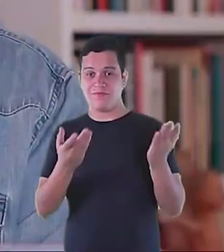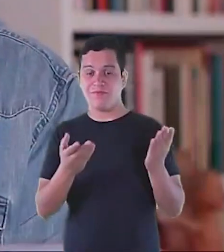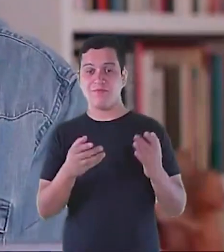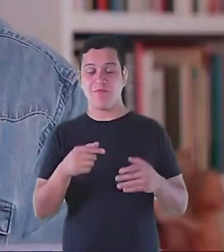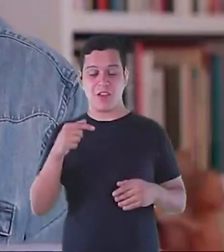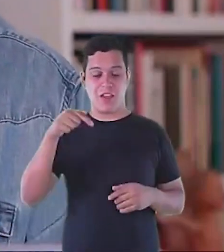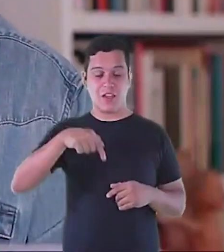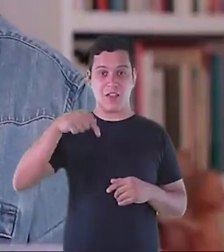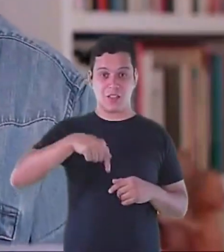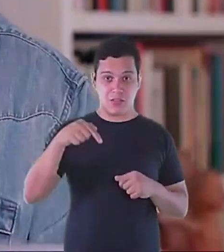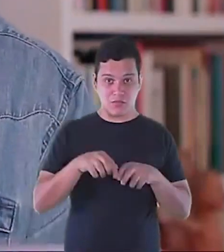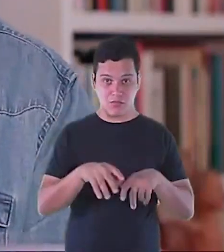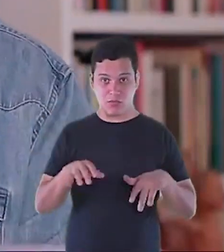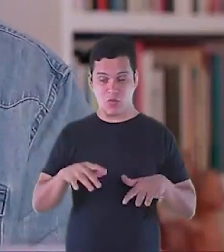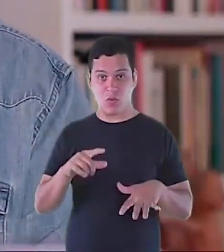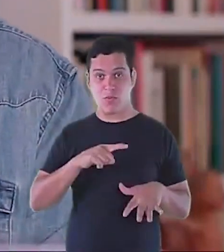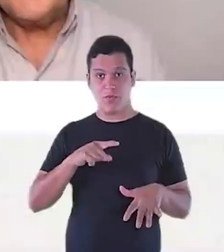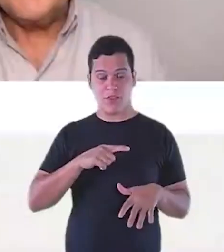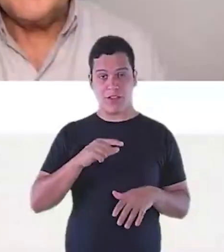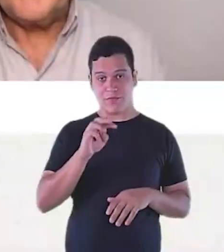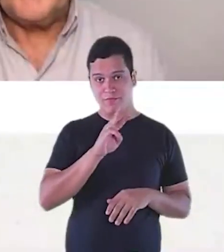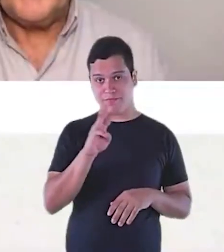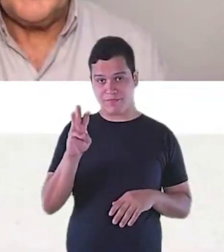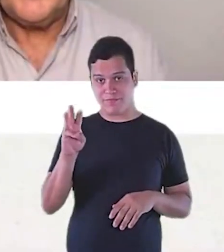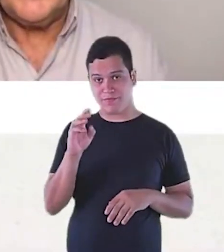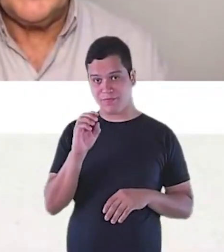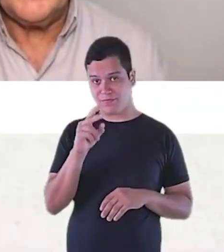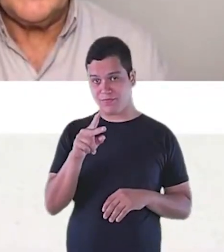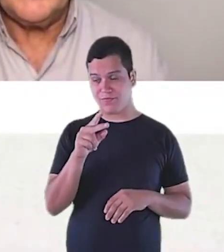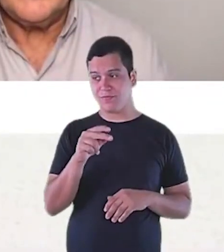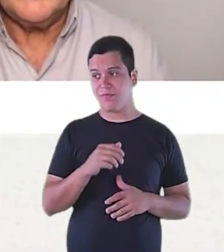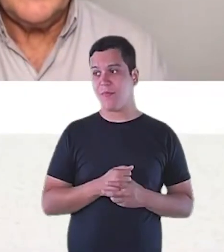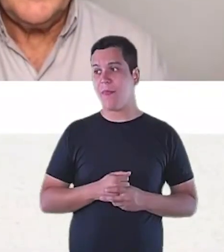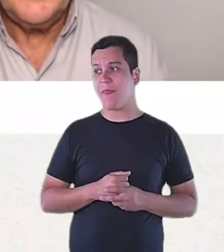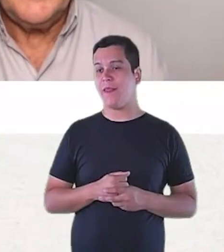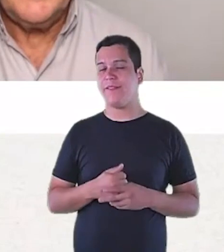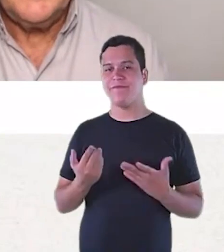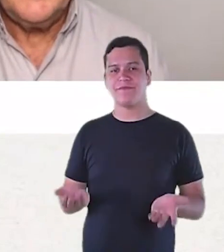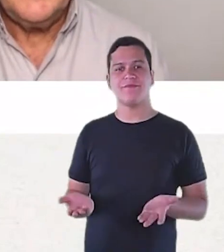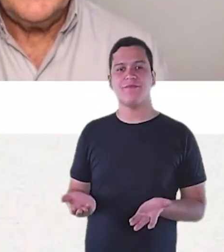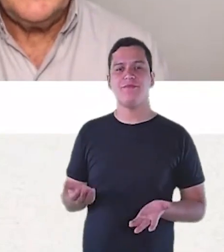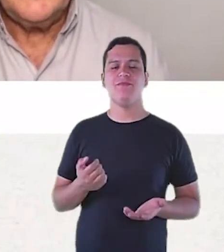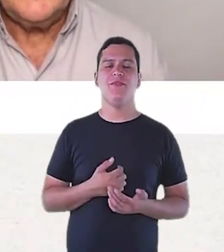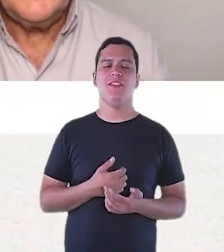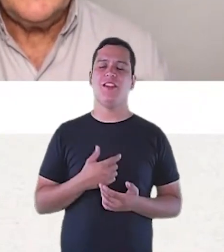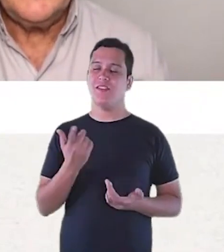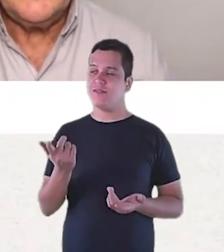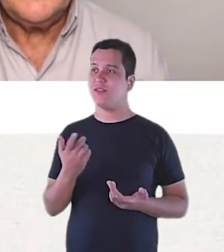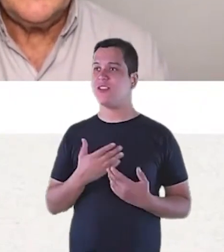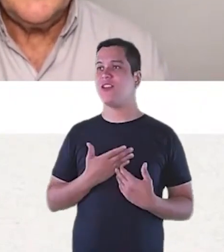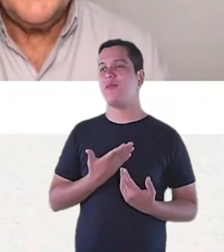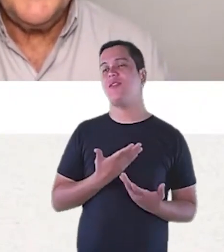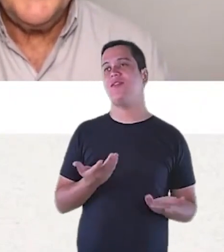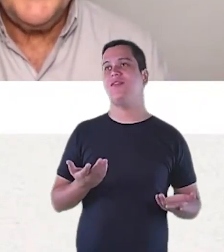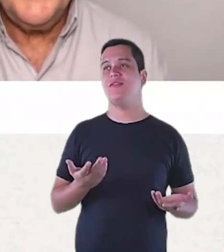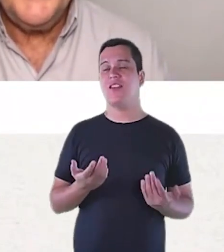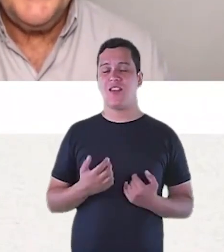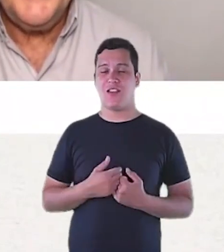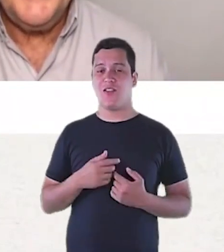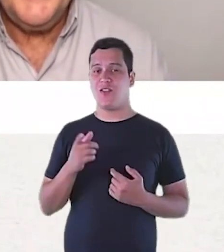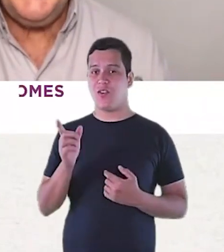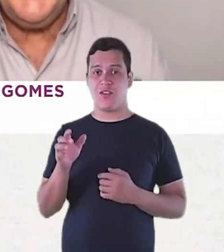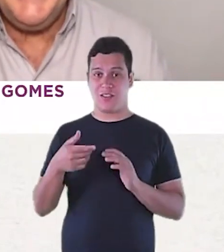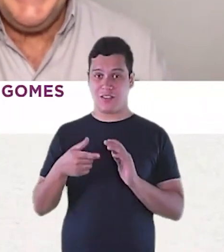link também de outras livrarias. Laurentino, querido, aqui a gente não faz improviso nenhum, viu, gente? A gente já combinou tudo.